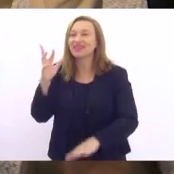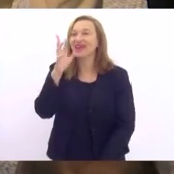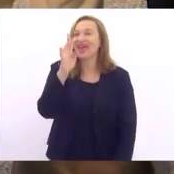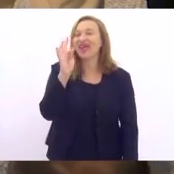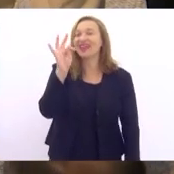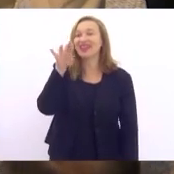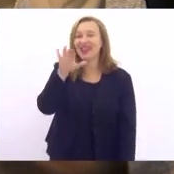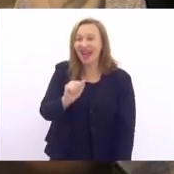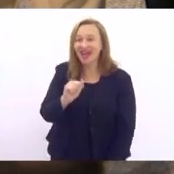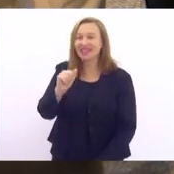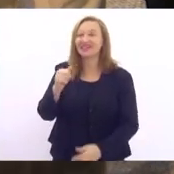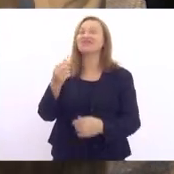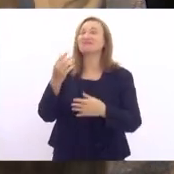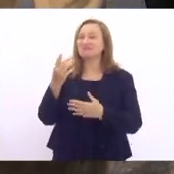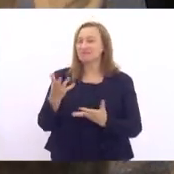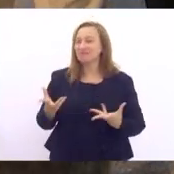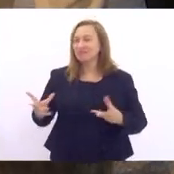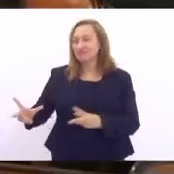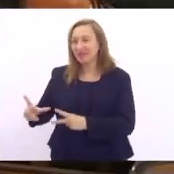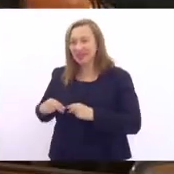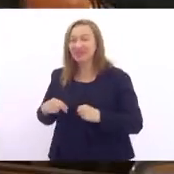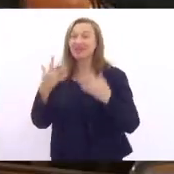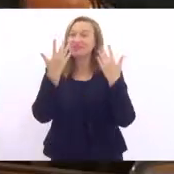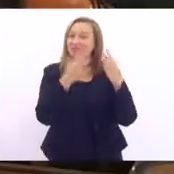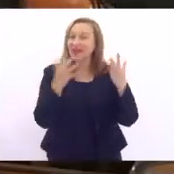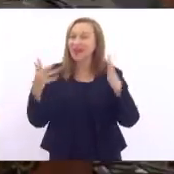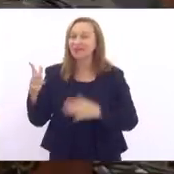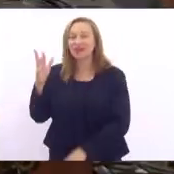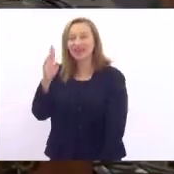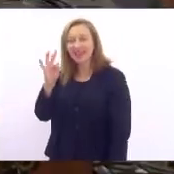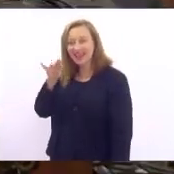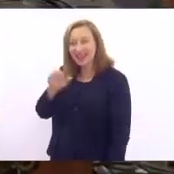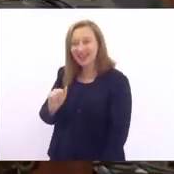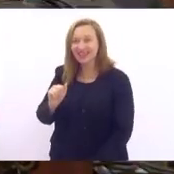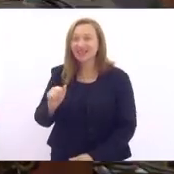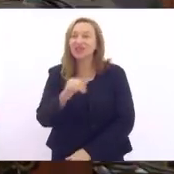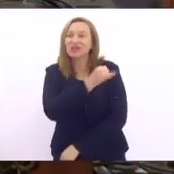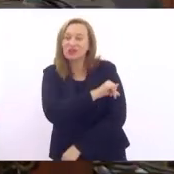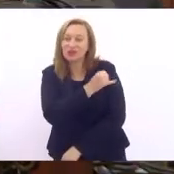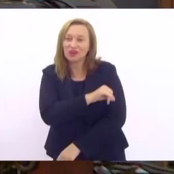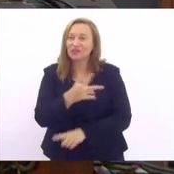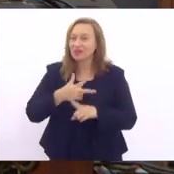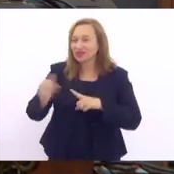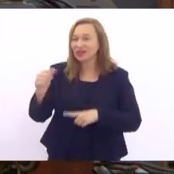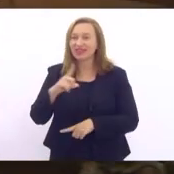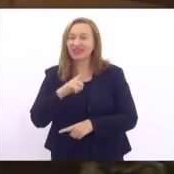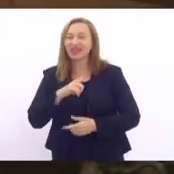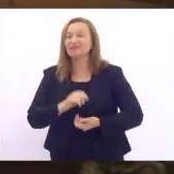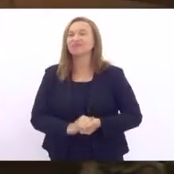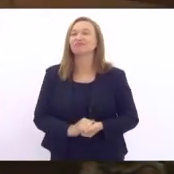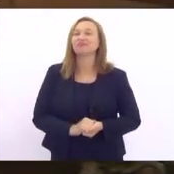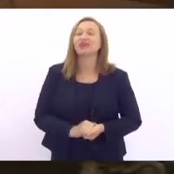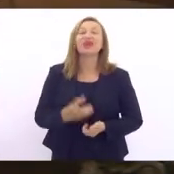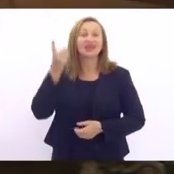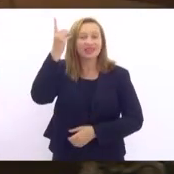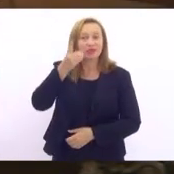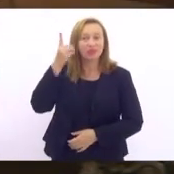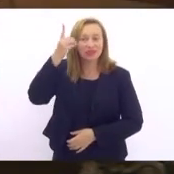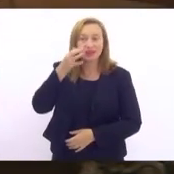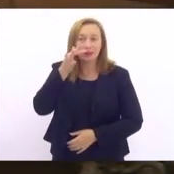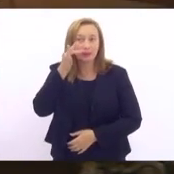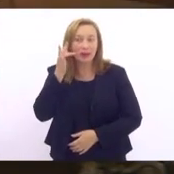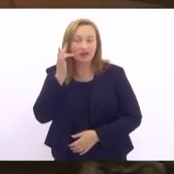Parabéns à nossa querida Renata Gil. O Rio ganha muito. Deputado Flávio Serafini. Senhor presidente,